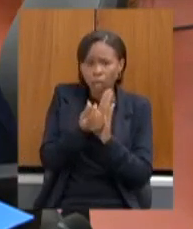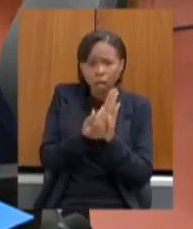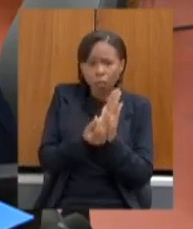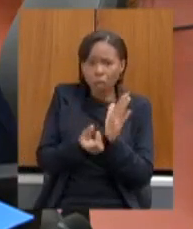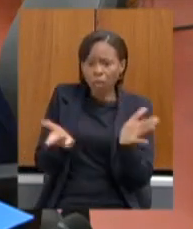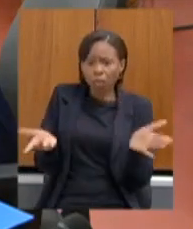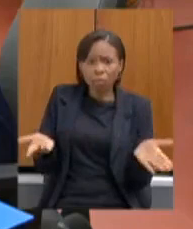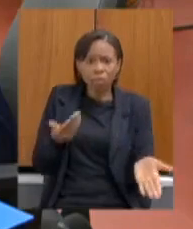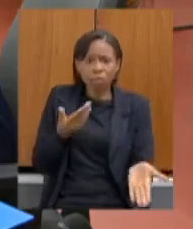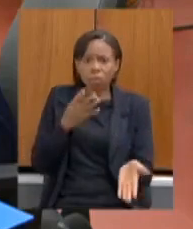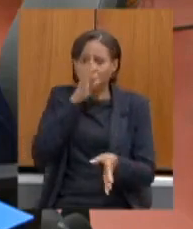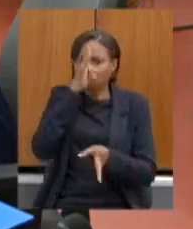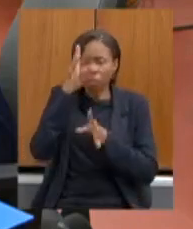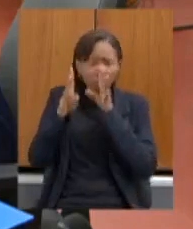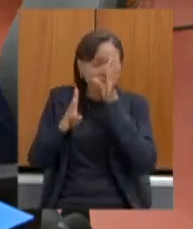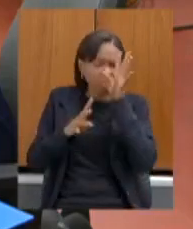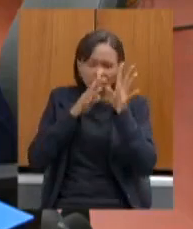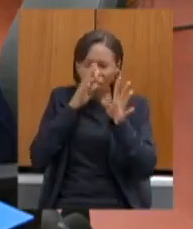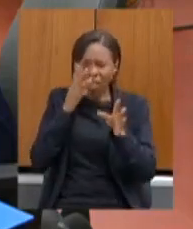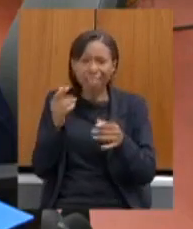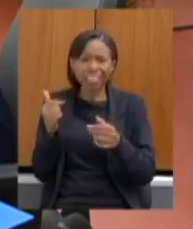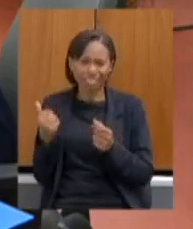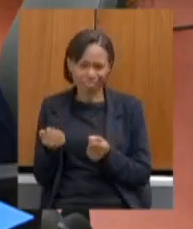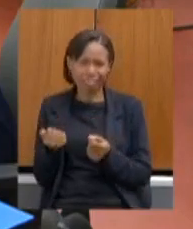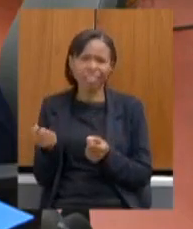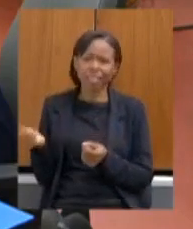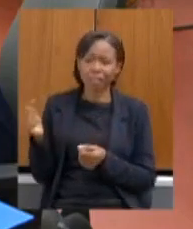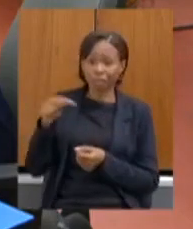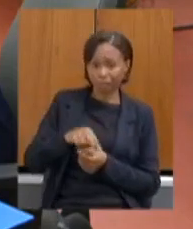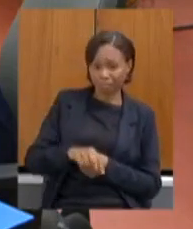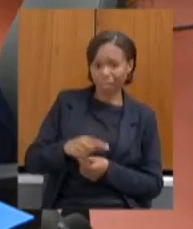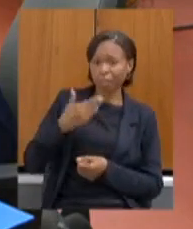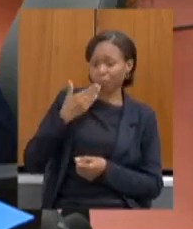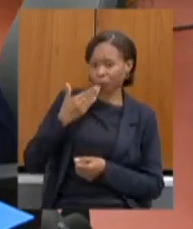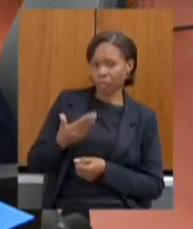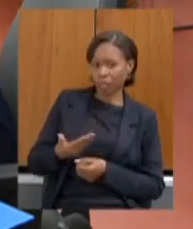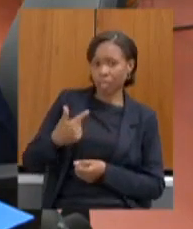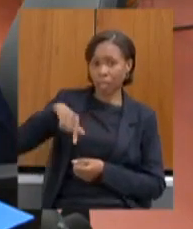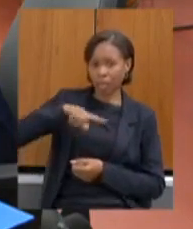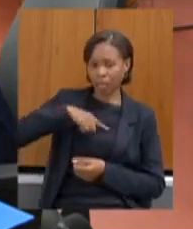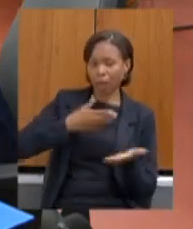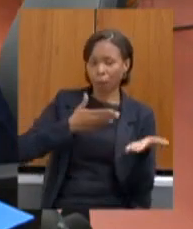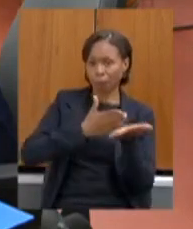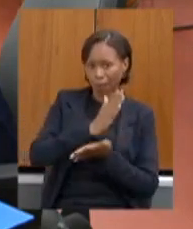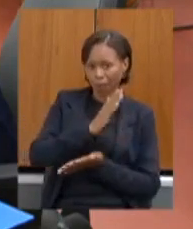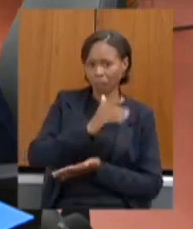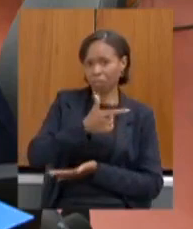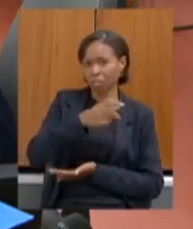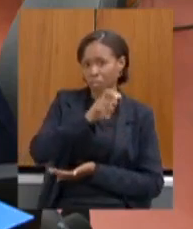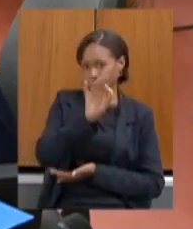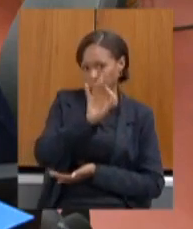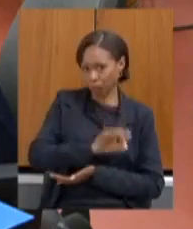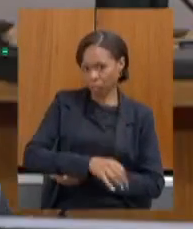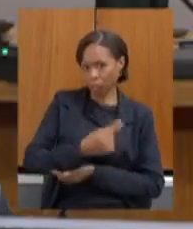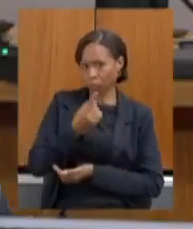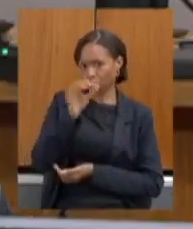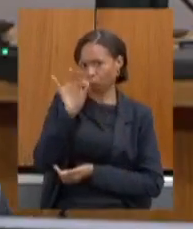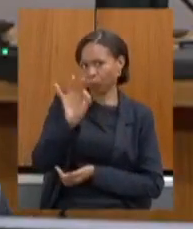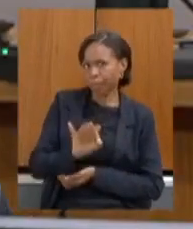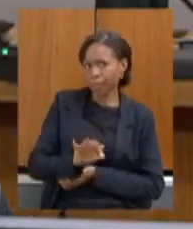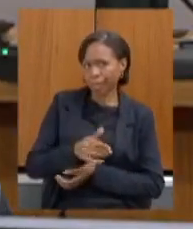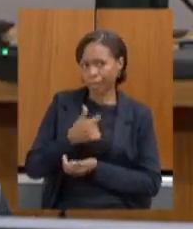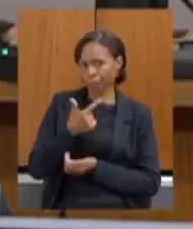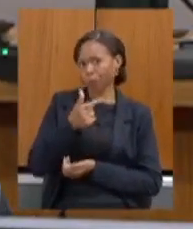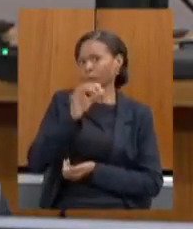peça orçamentária vem, a gente aprova tudo certinho, os 25%, os 12%, os 1%. A execução está de uma forma